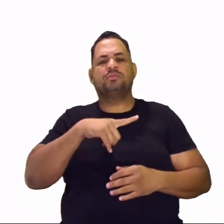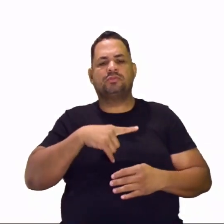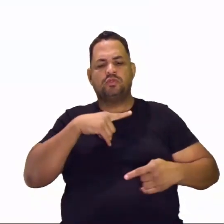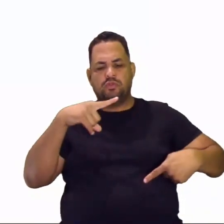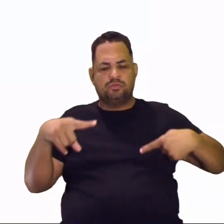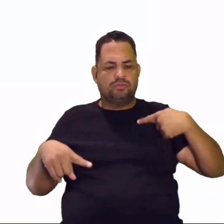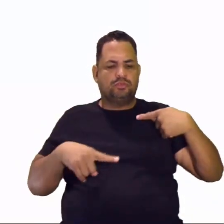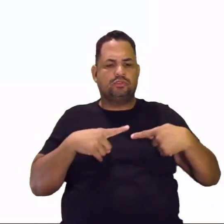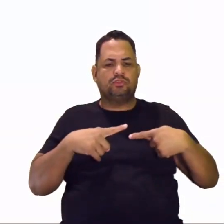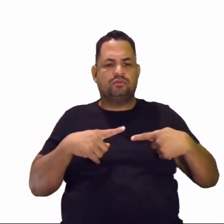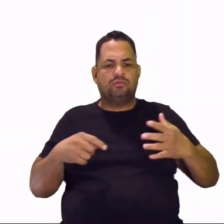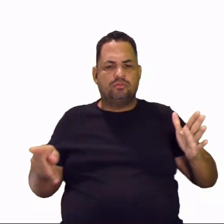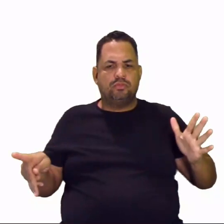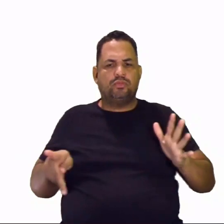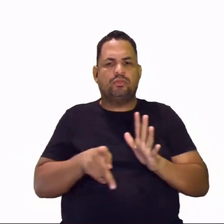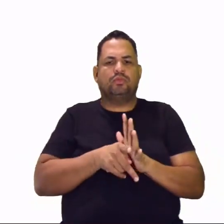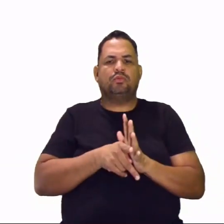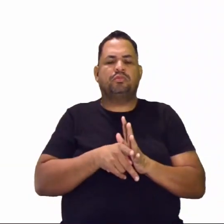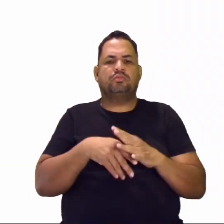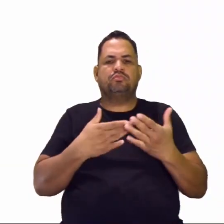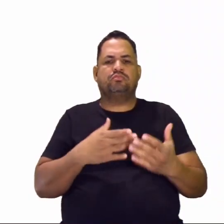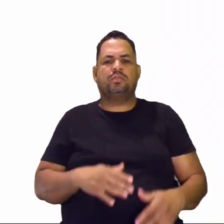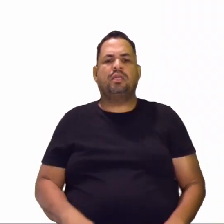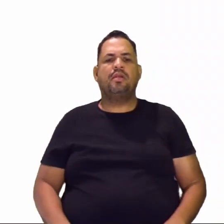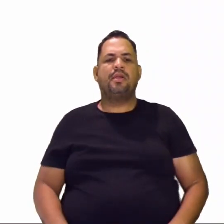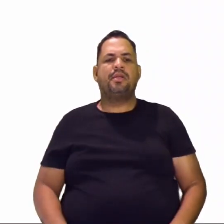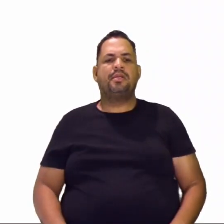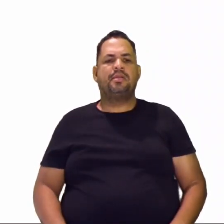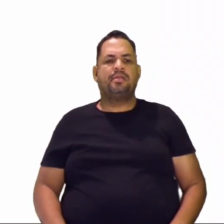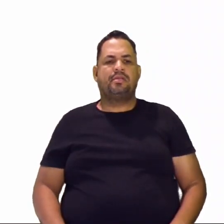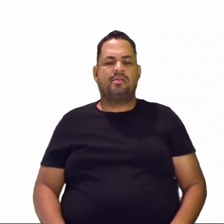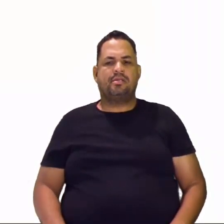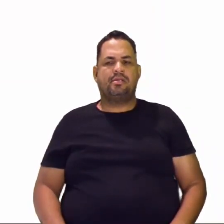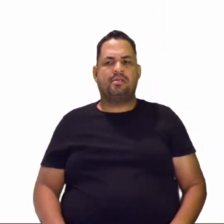foram intencionais, né? Com o objetivo de